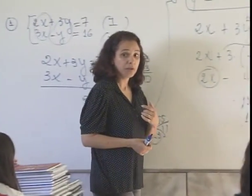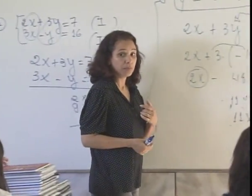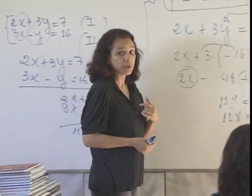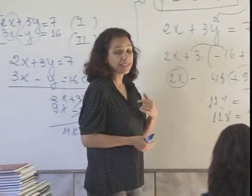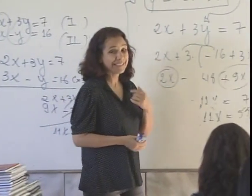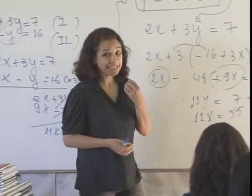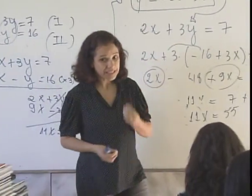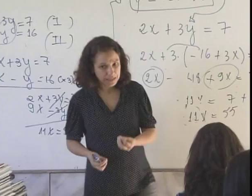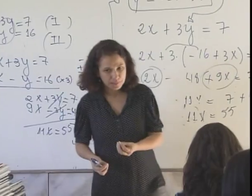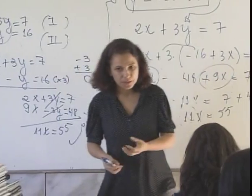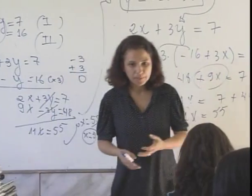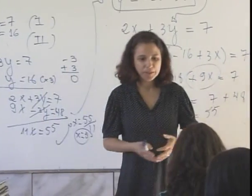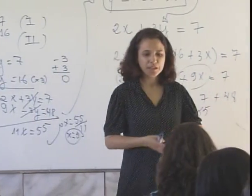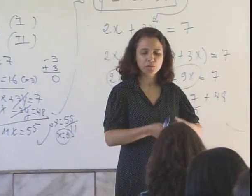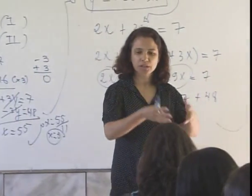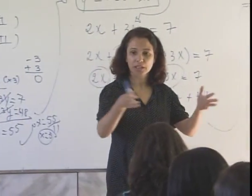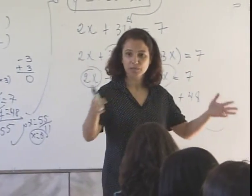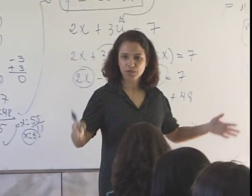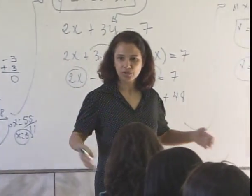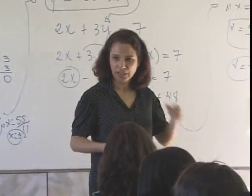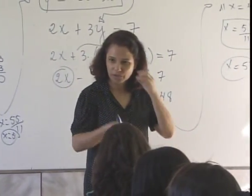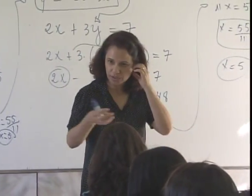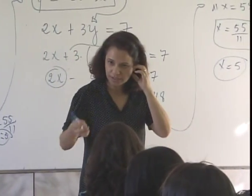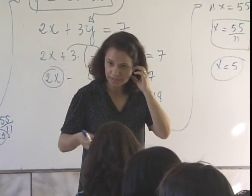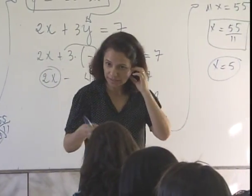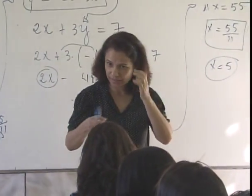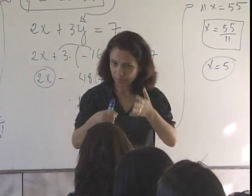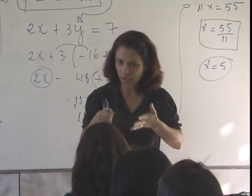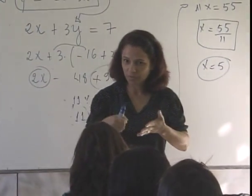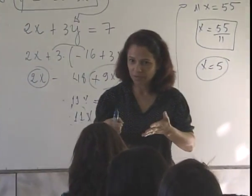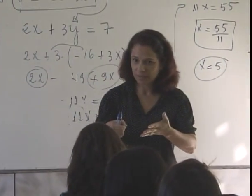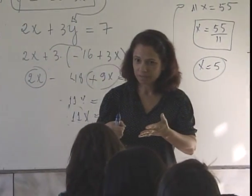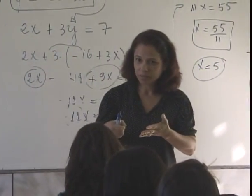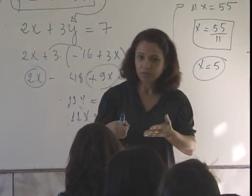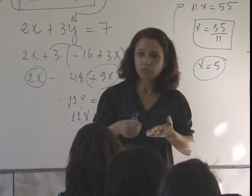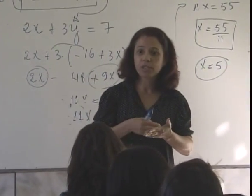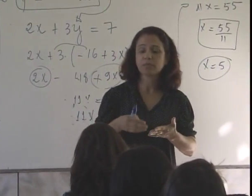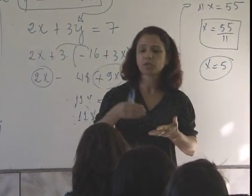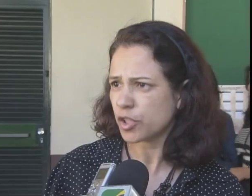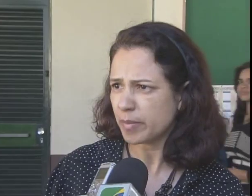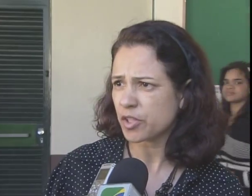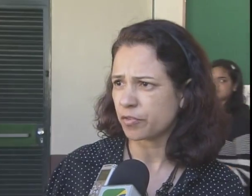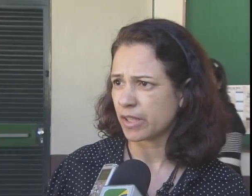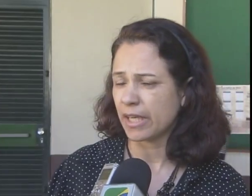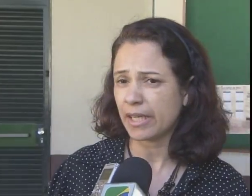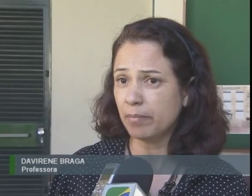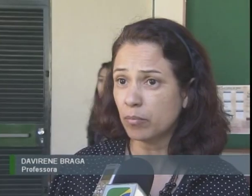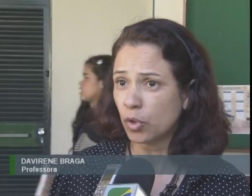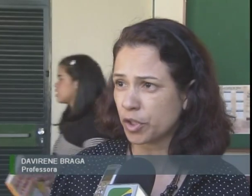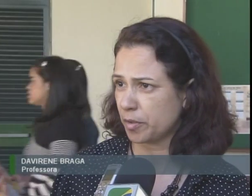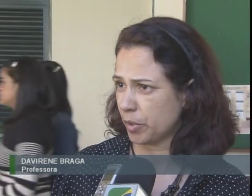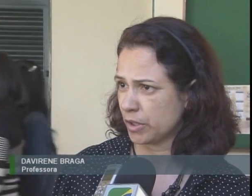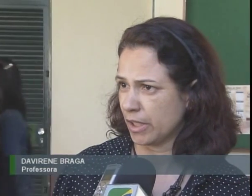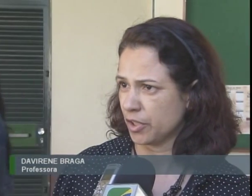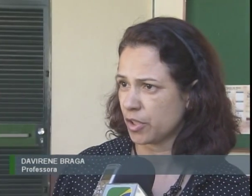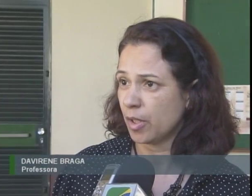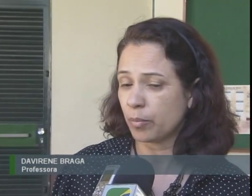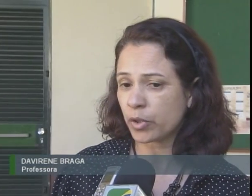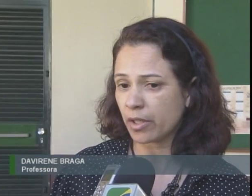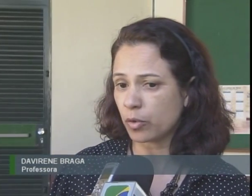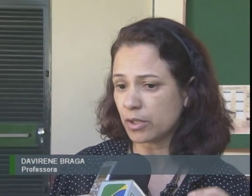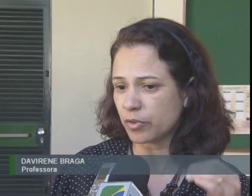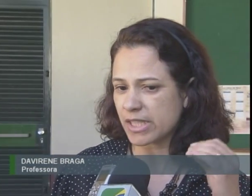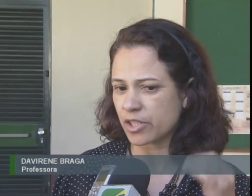Dalvirene acredita que é preciso mudar a cultura de que matemática é um bicho de sete cabeças. Desmistificar é muito